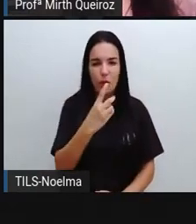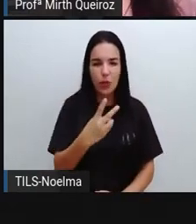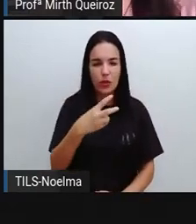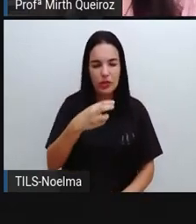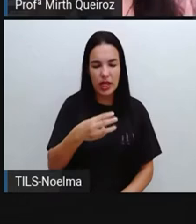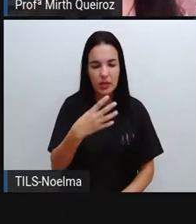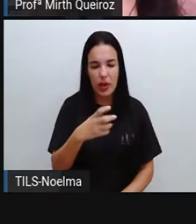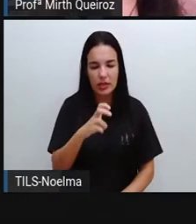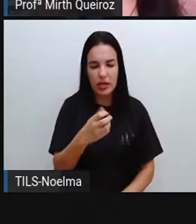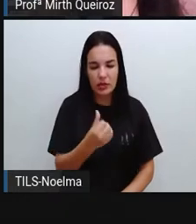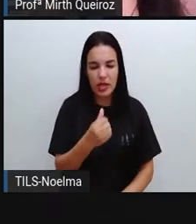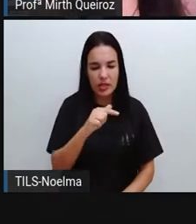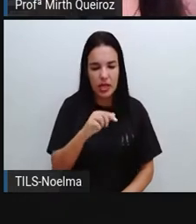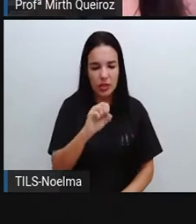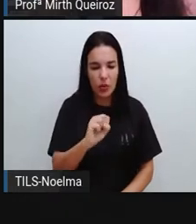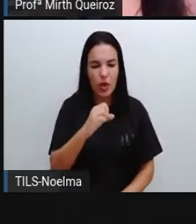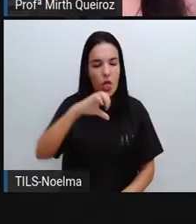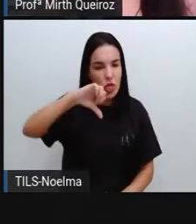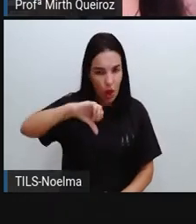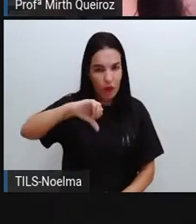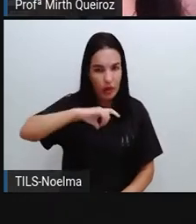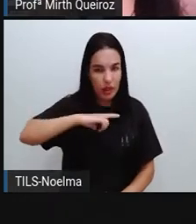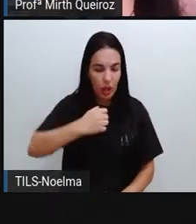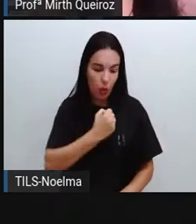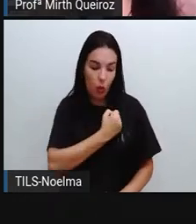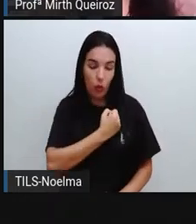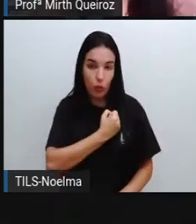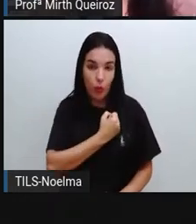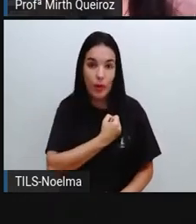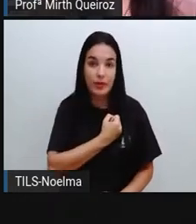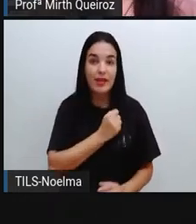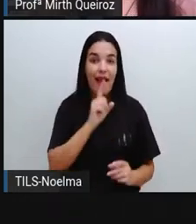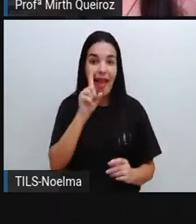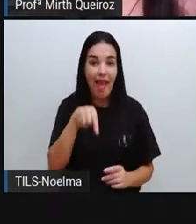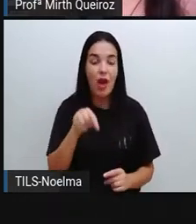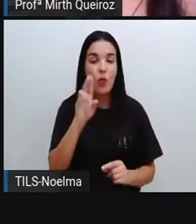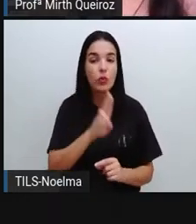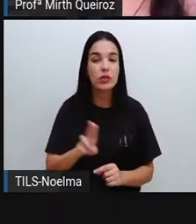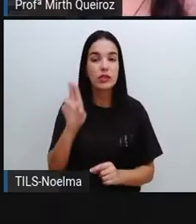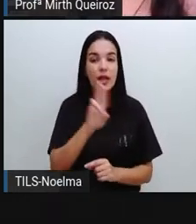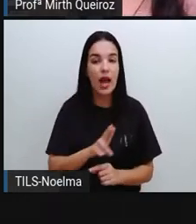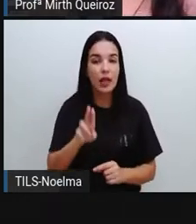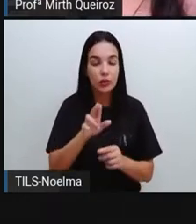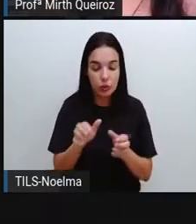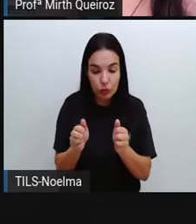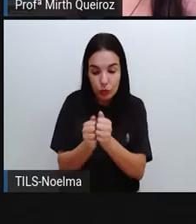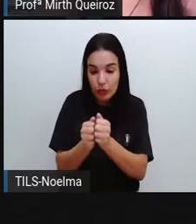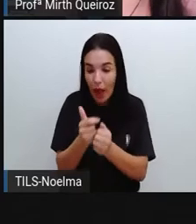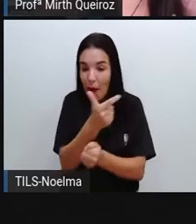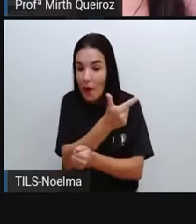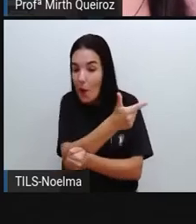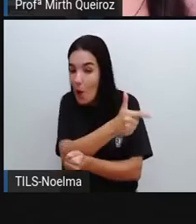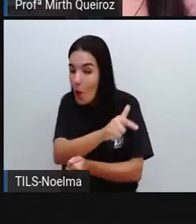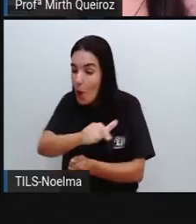0123456789 esses são os algarismos indo-arábicos que são utilizados para compor todo e